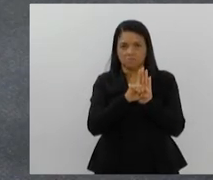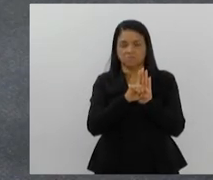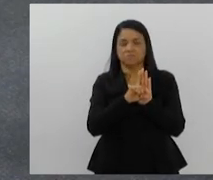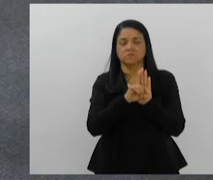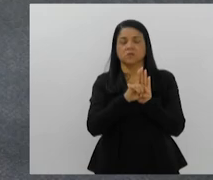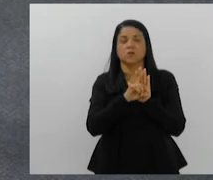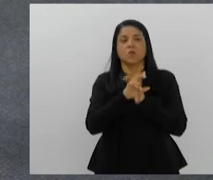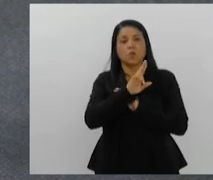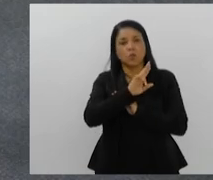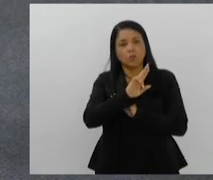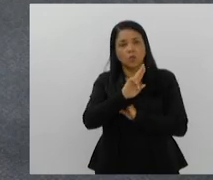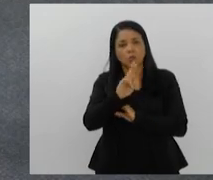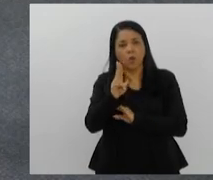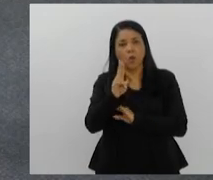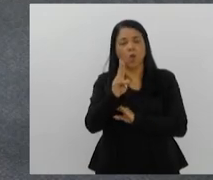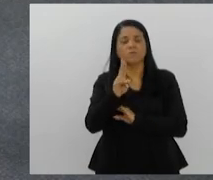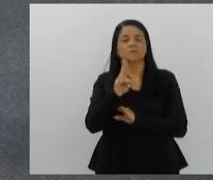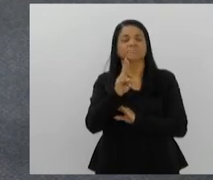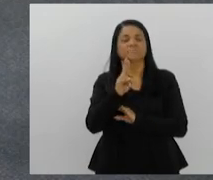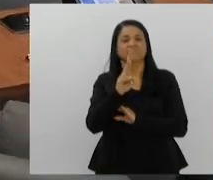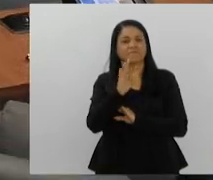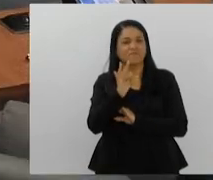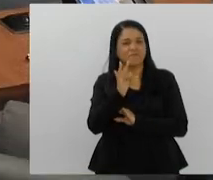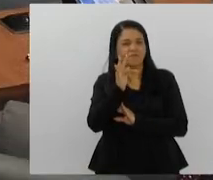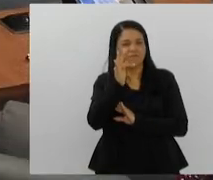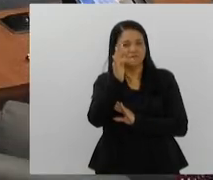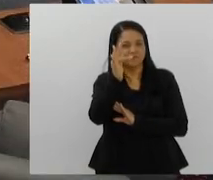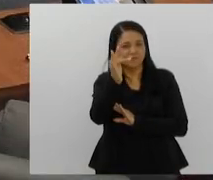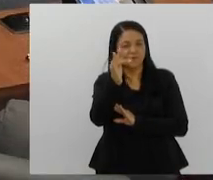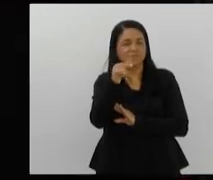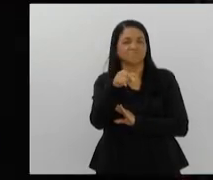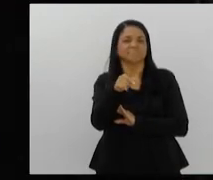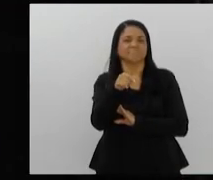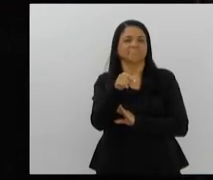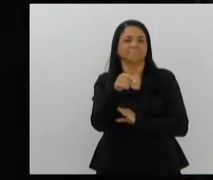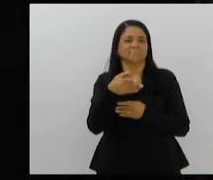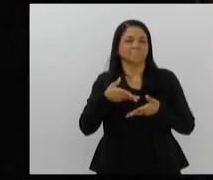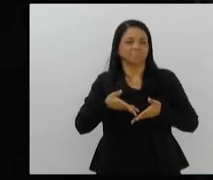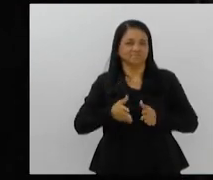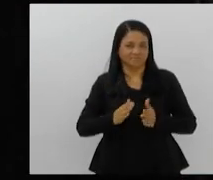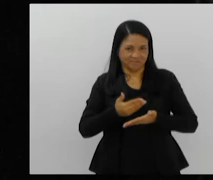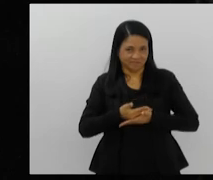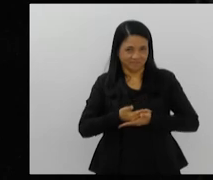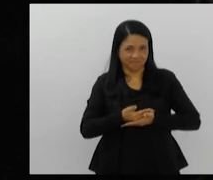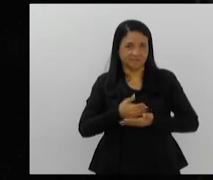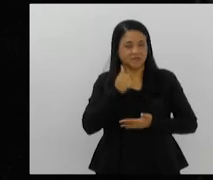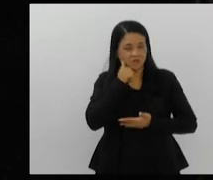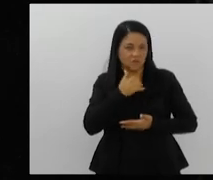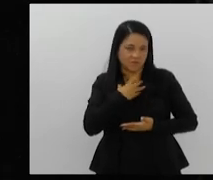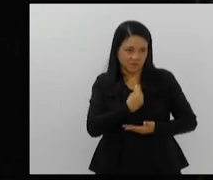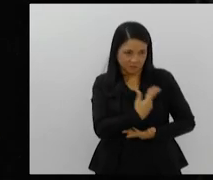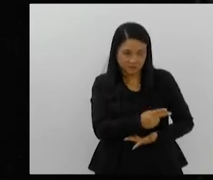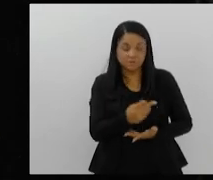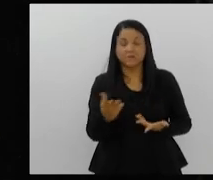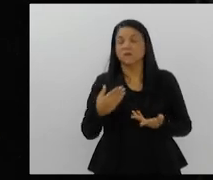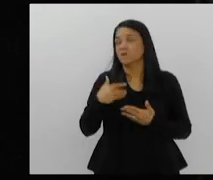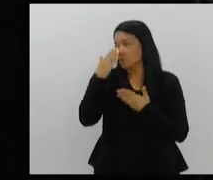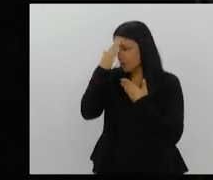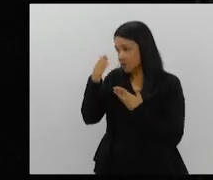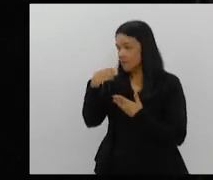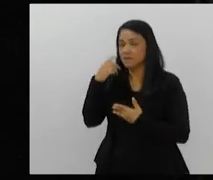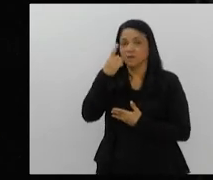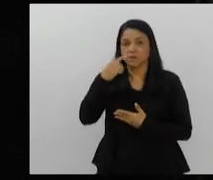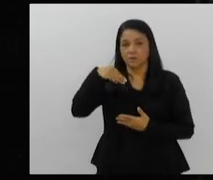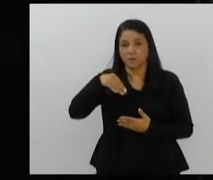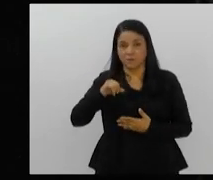o nome de uma futura guerreira. Muito obrigada, deputado Carlos Mink. Sem dúvida nenhuma, é uma vitória. É